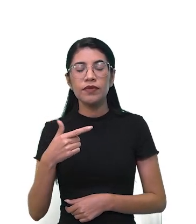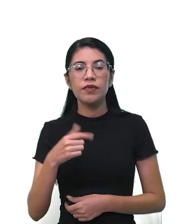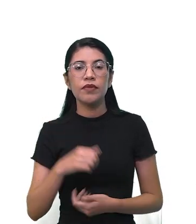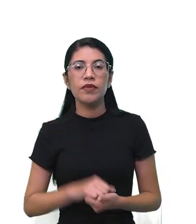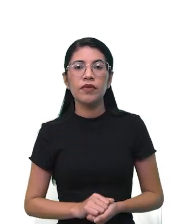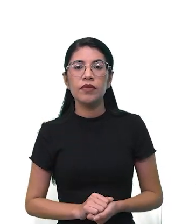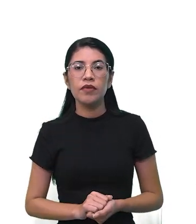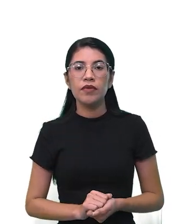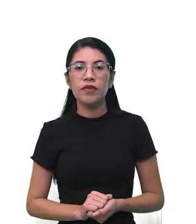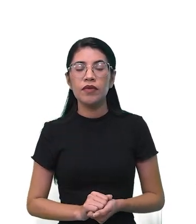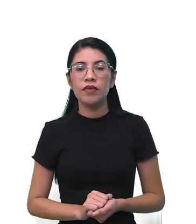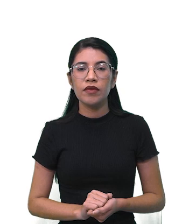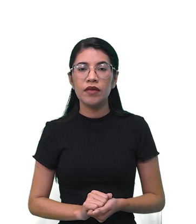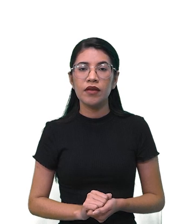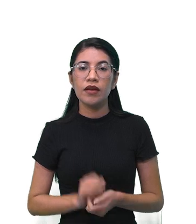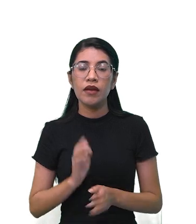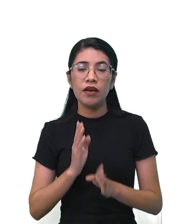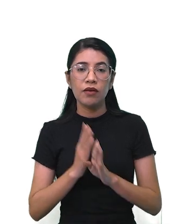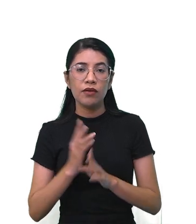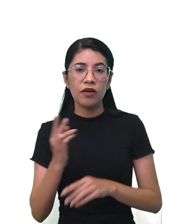então, 150.